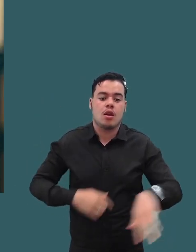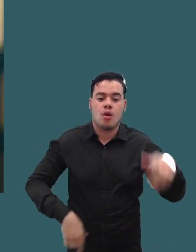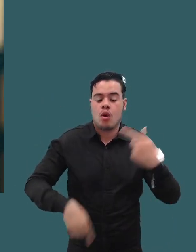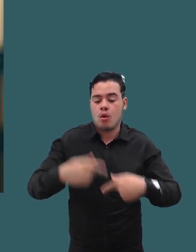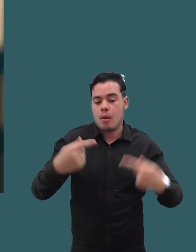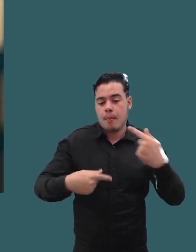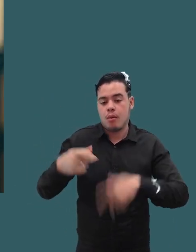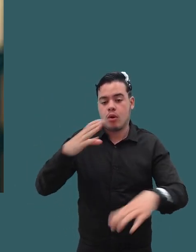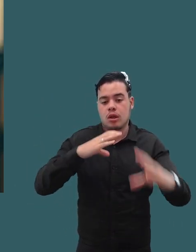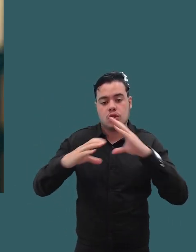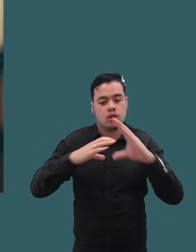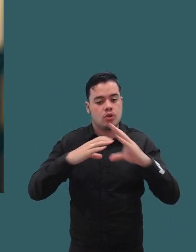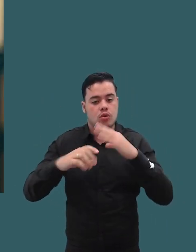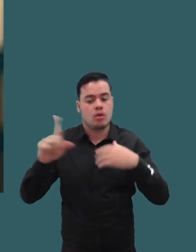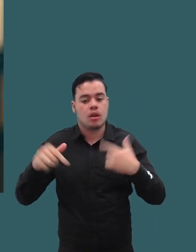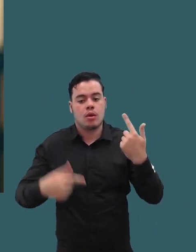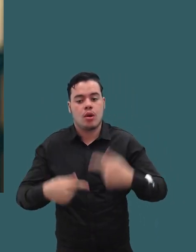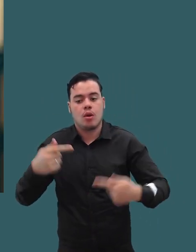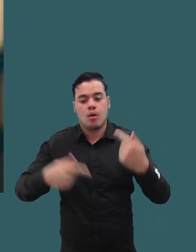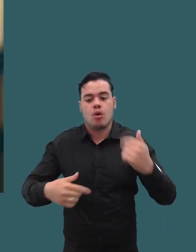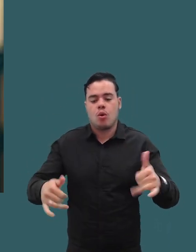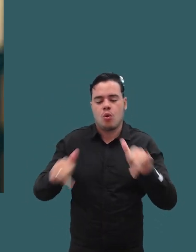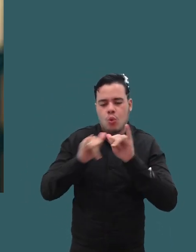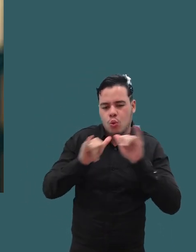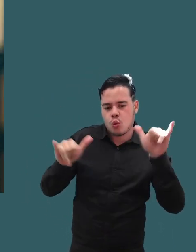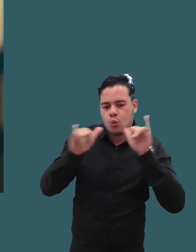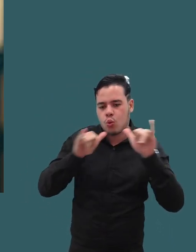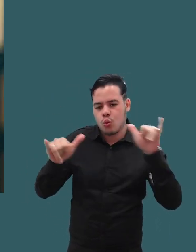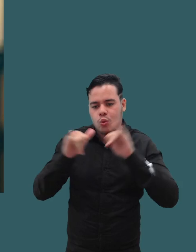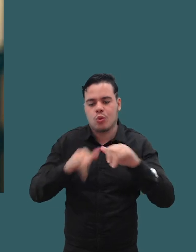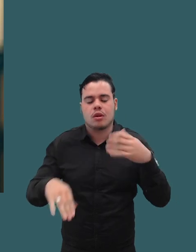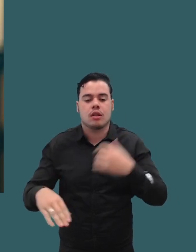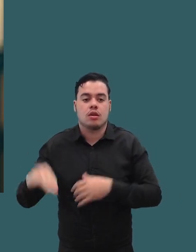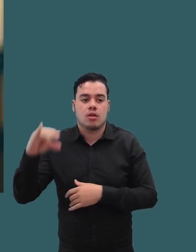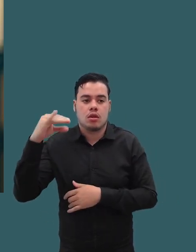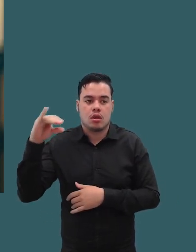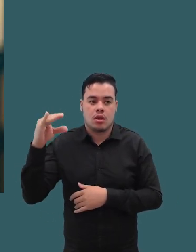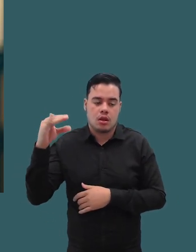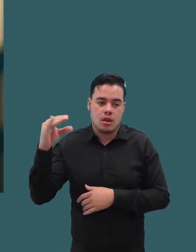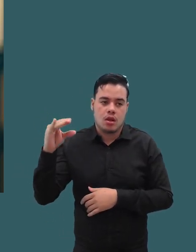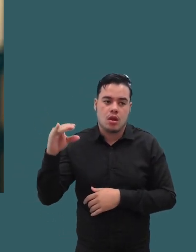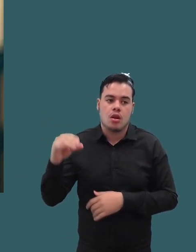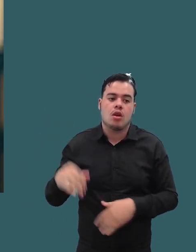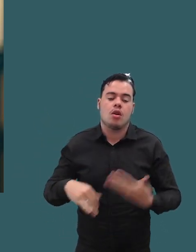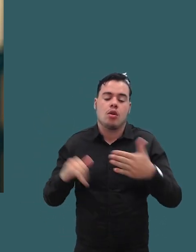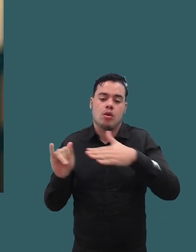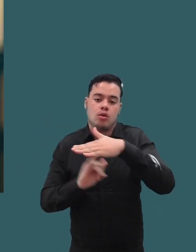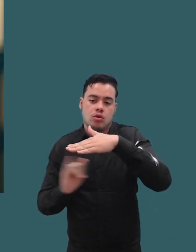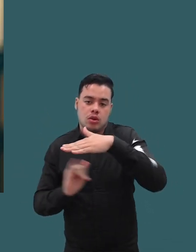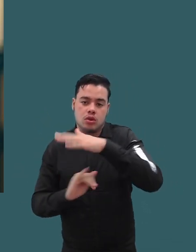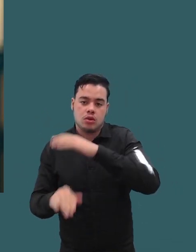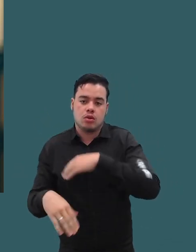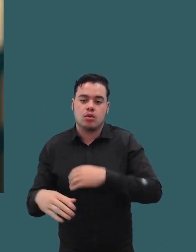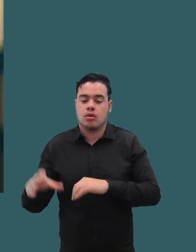de comunicação e uma política de divulgação científica. O Instituto de Comunicação Pública da